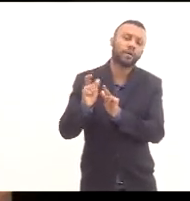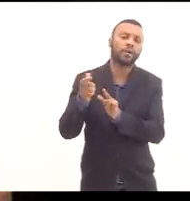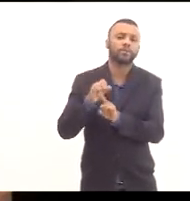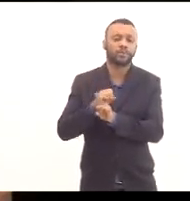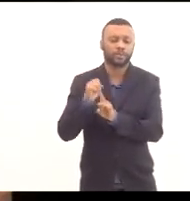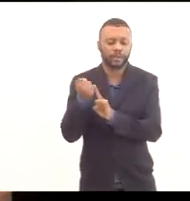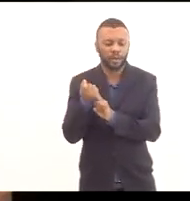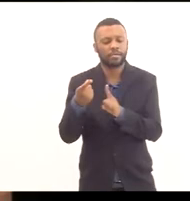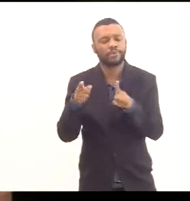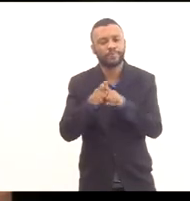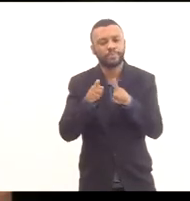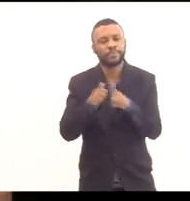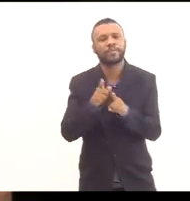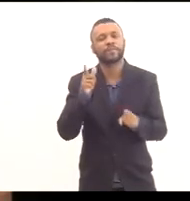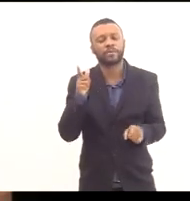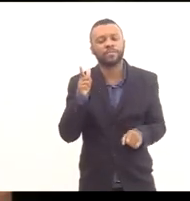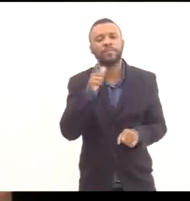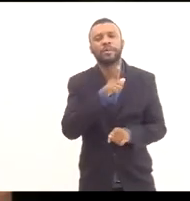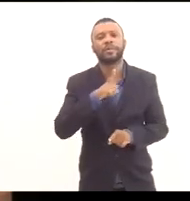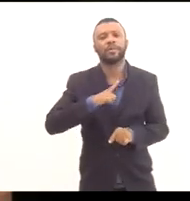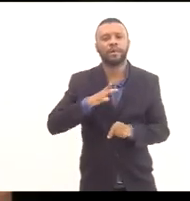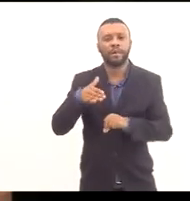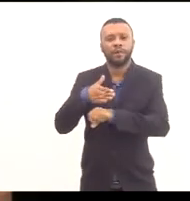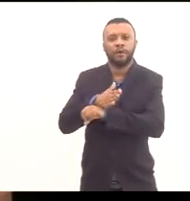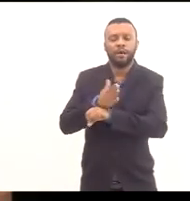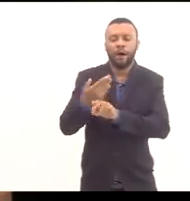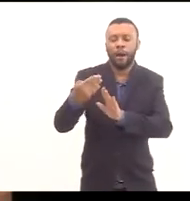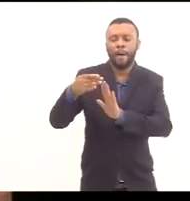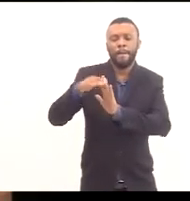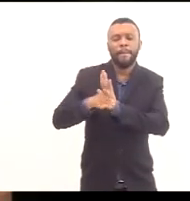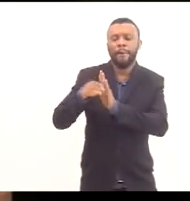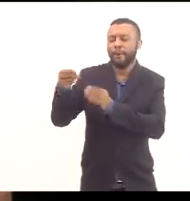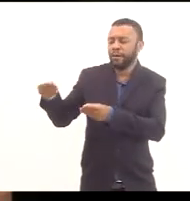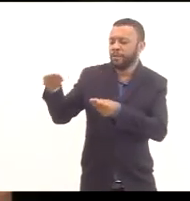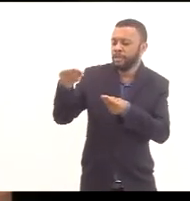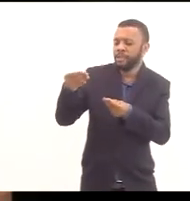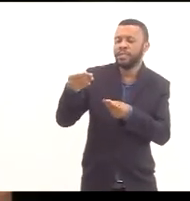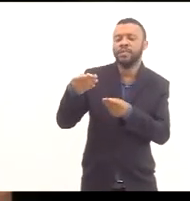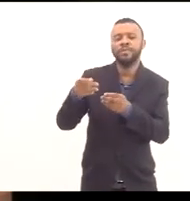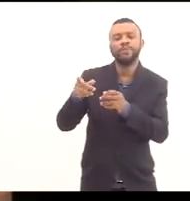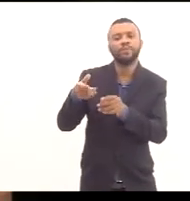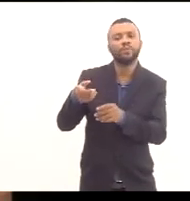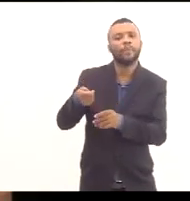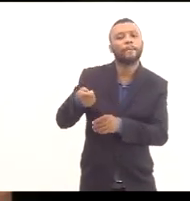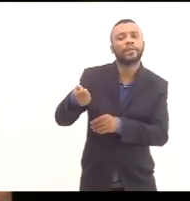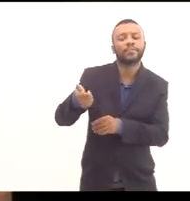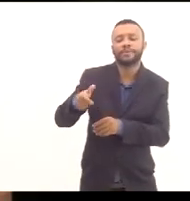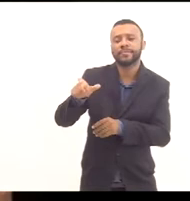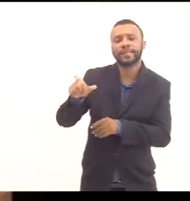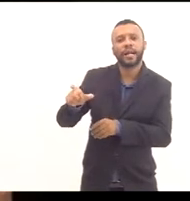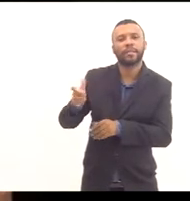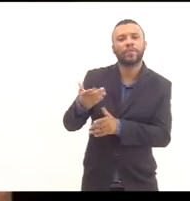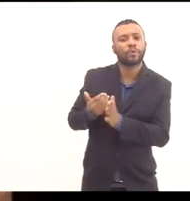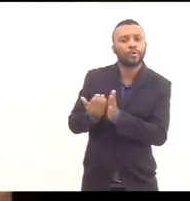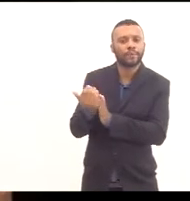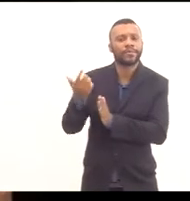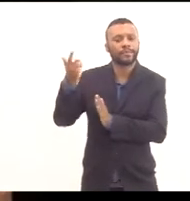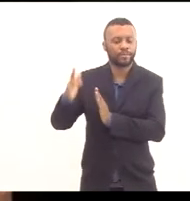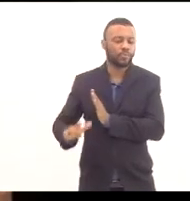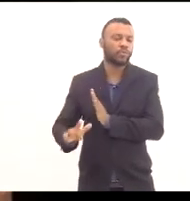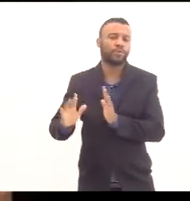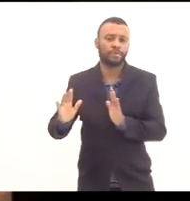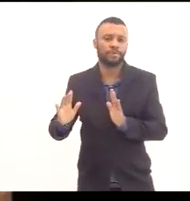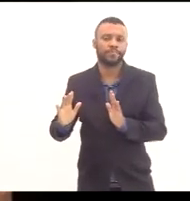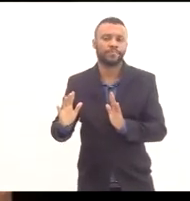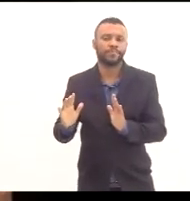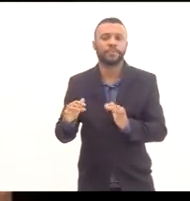é consiga ter acesso à lista do cartão recomeçar né então eu eu tô fazendo